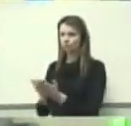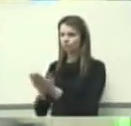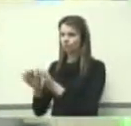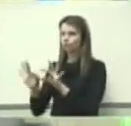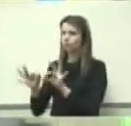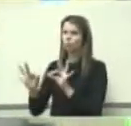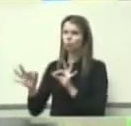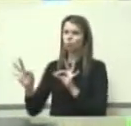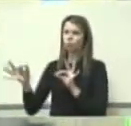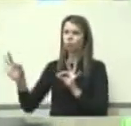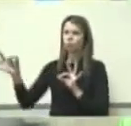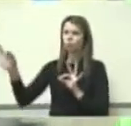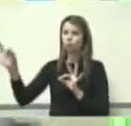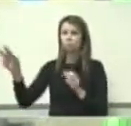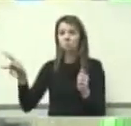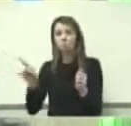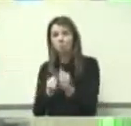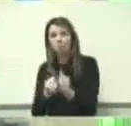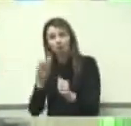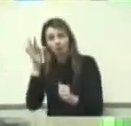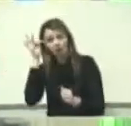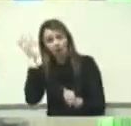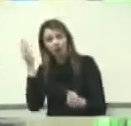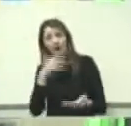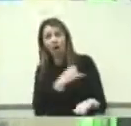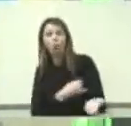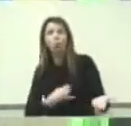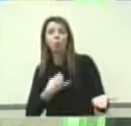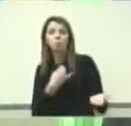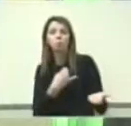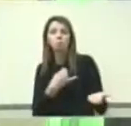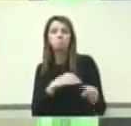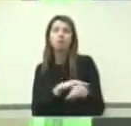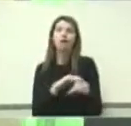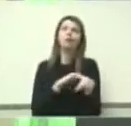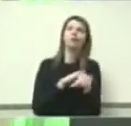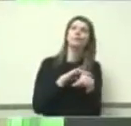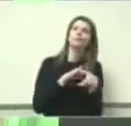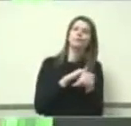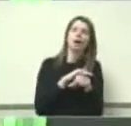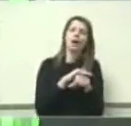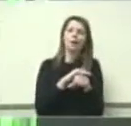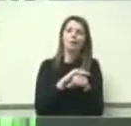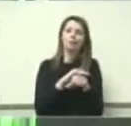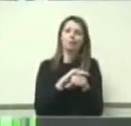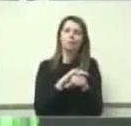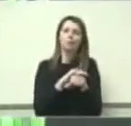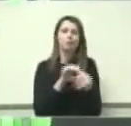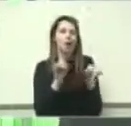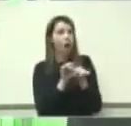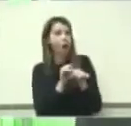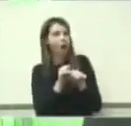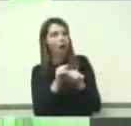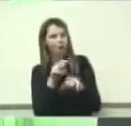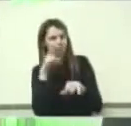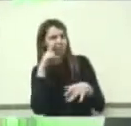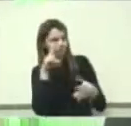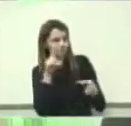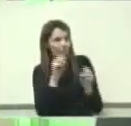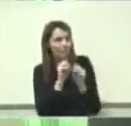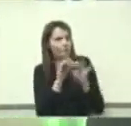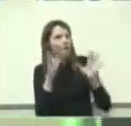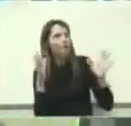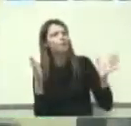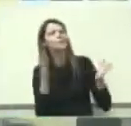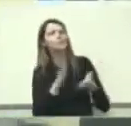certeza Pedro Tiago João comentavam um com outro dizendo vocês viram milagre